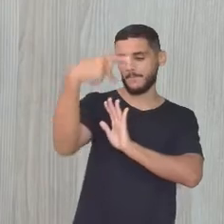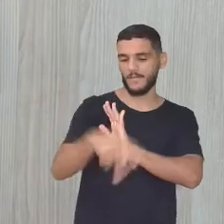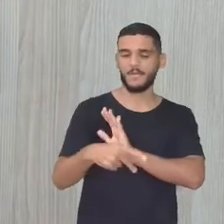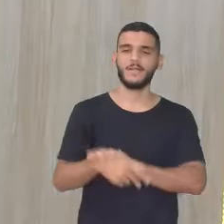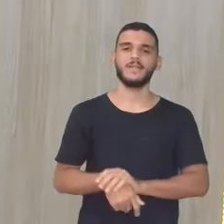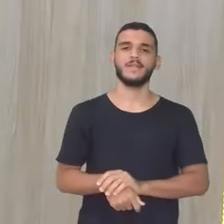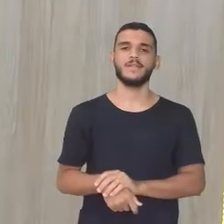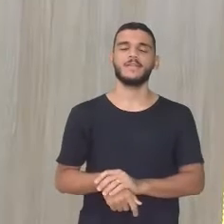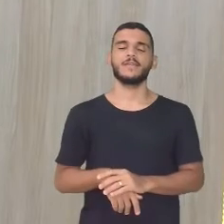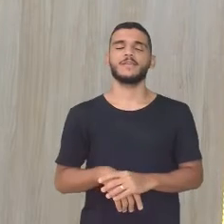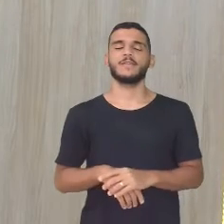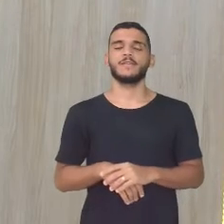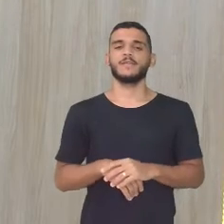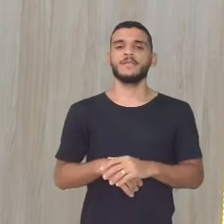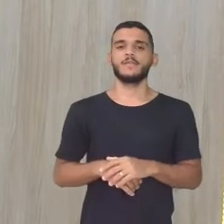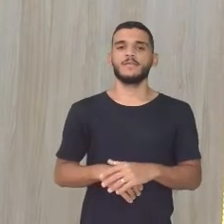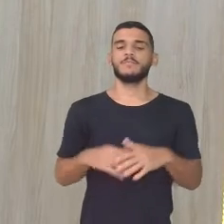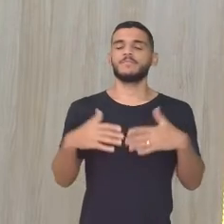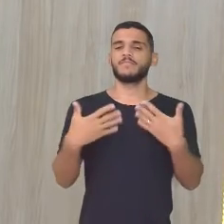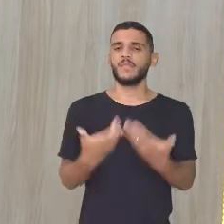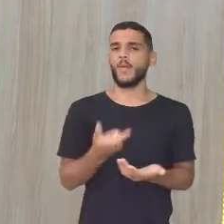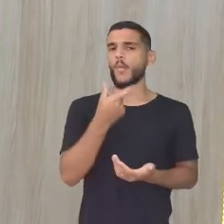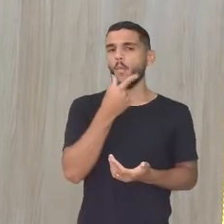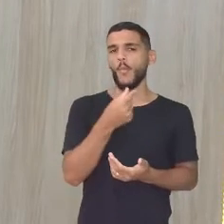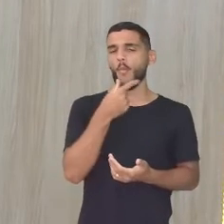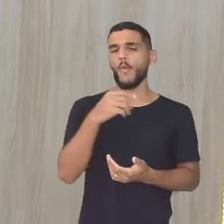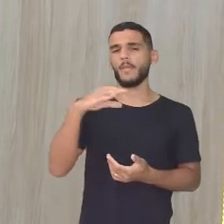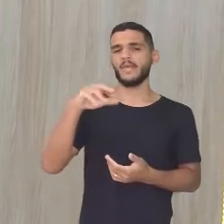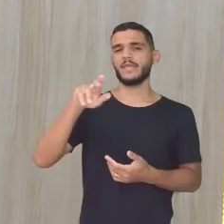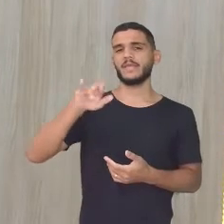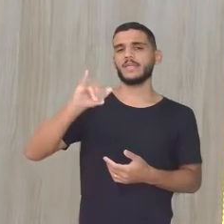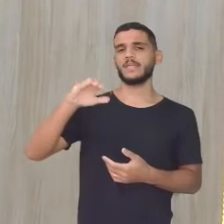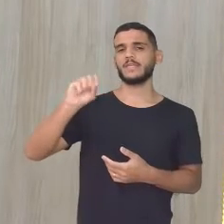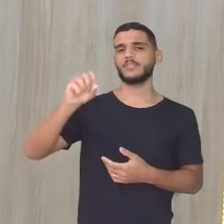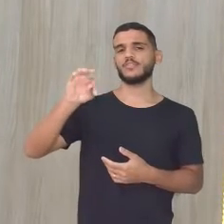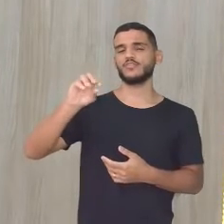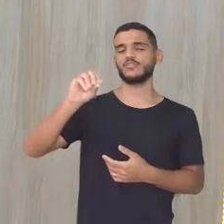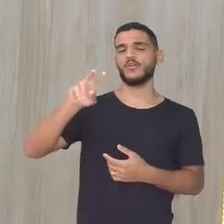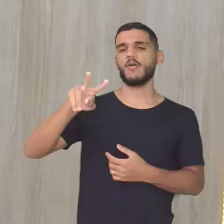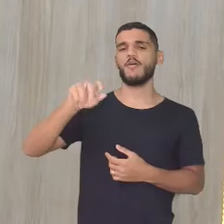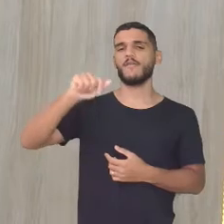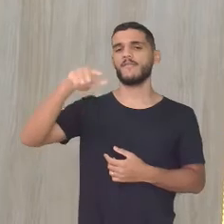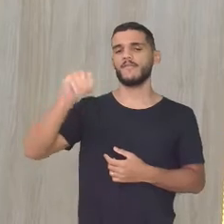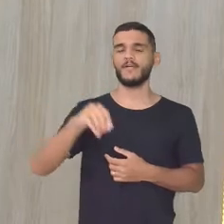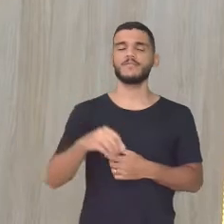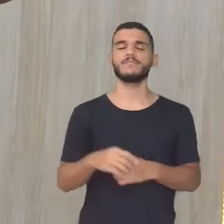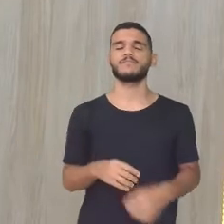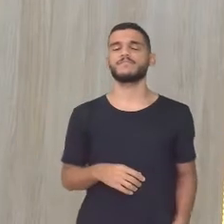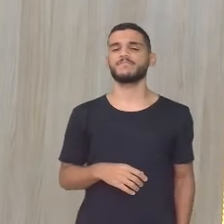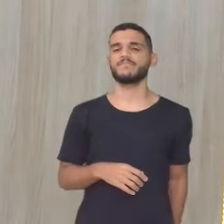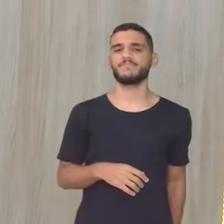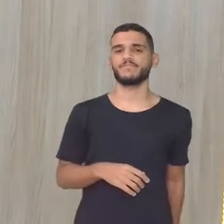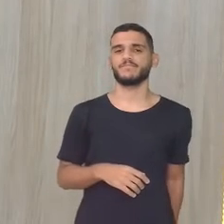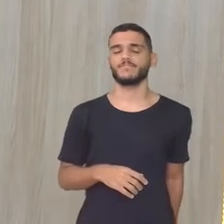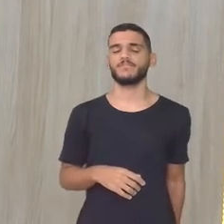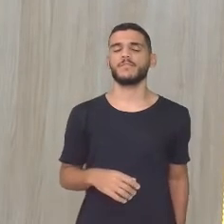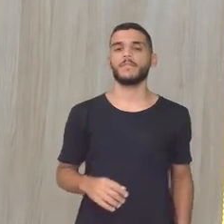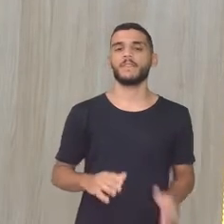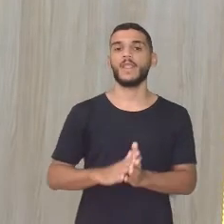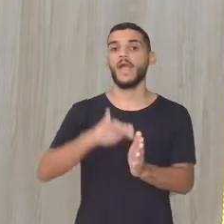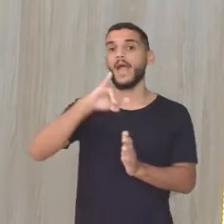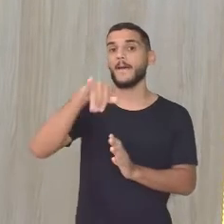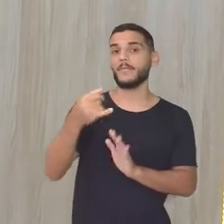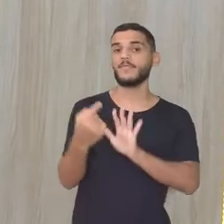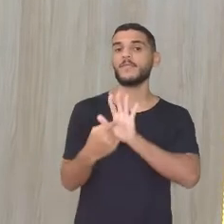verdade é o seguinte, Cristóvão Colombo em 1400, e aí eu queria aproveitar, meu povo, sabe, para esclarecer uma